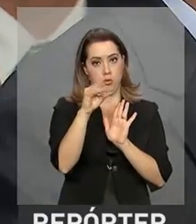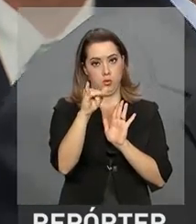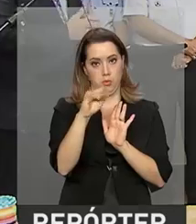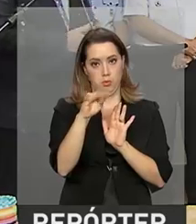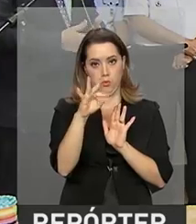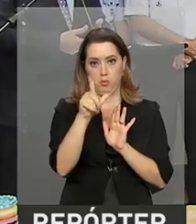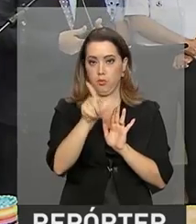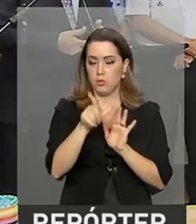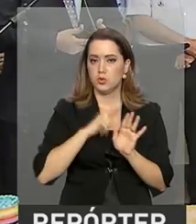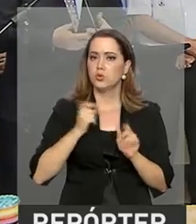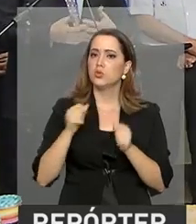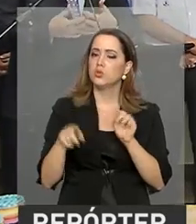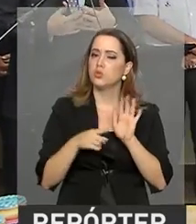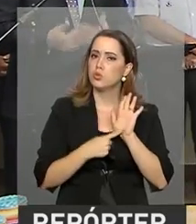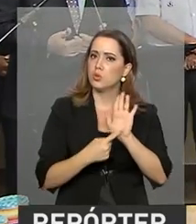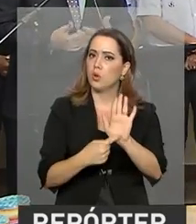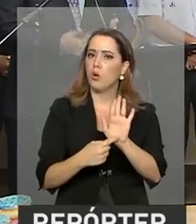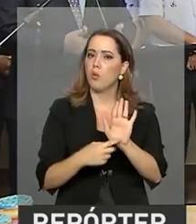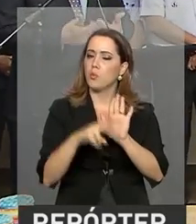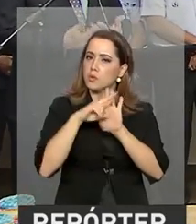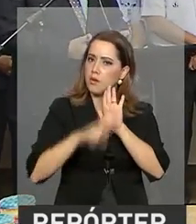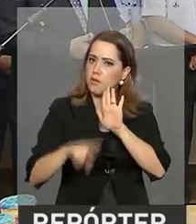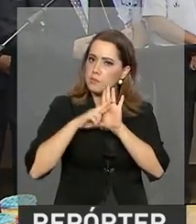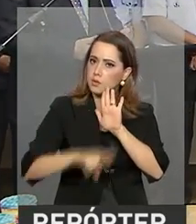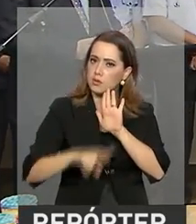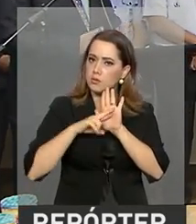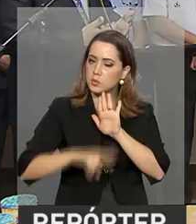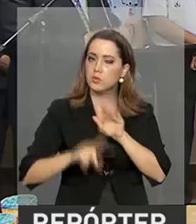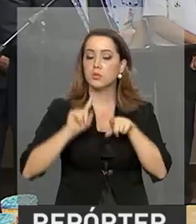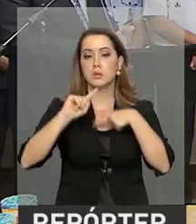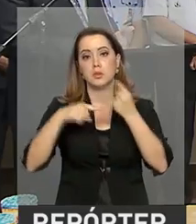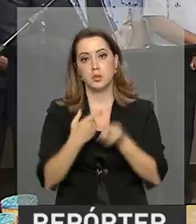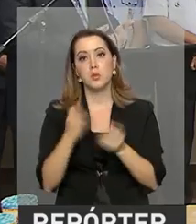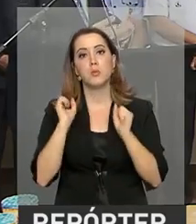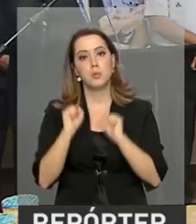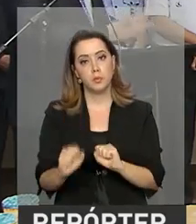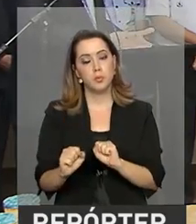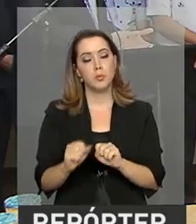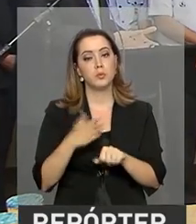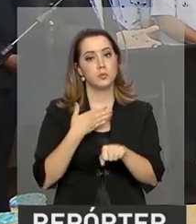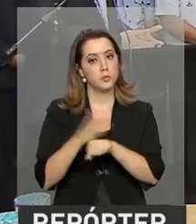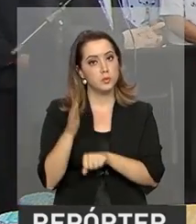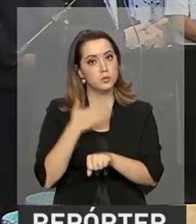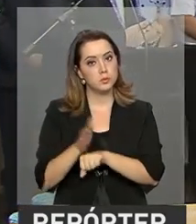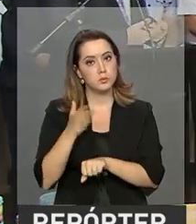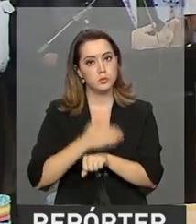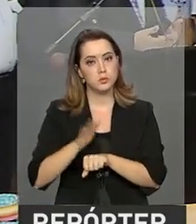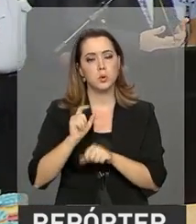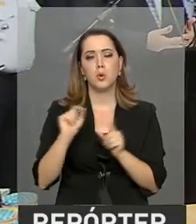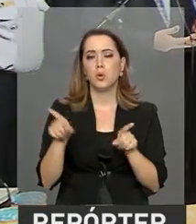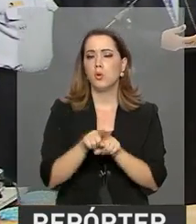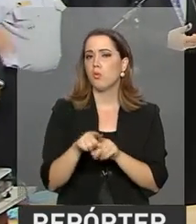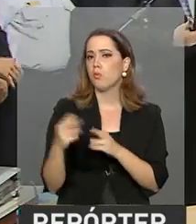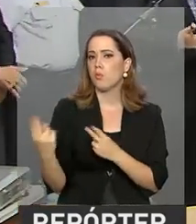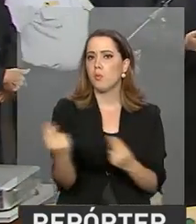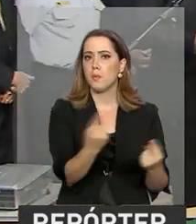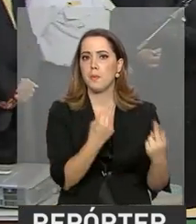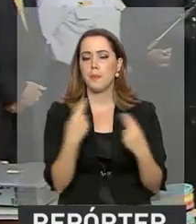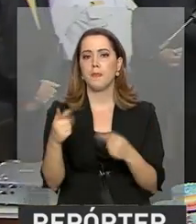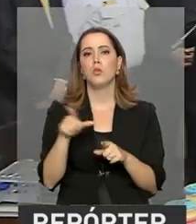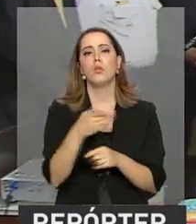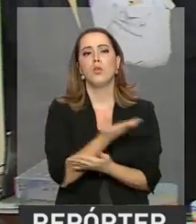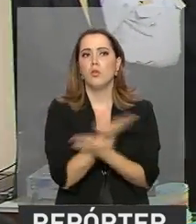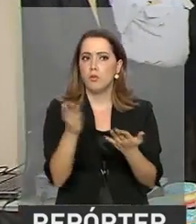selecionados e a partir daí passaram a poder se dedicar ao esporte do mesmo jeito que você tem o